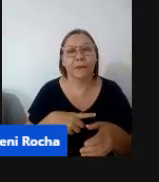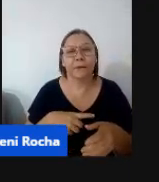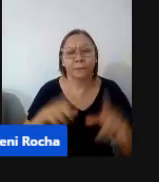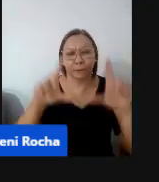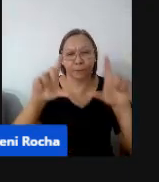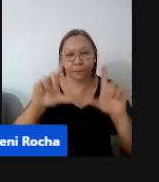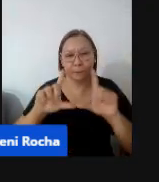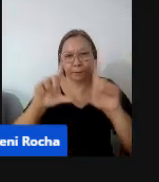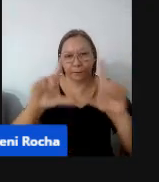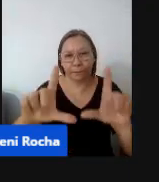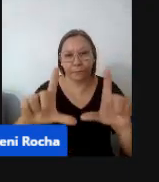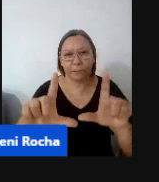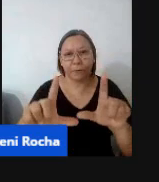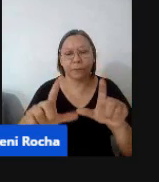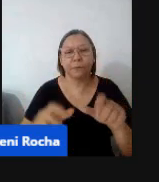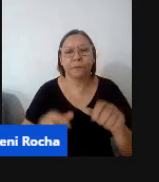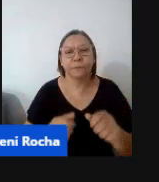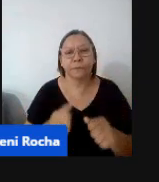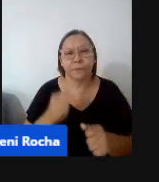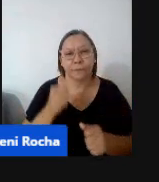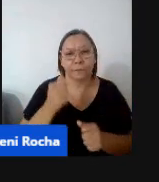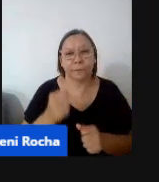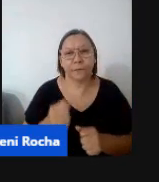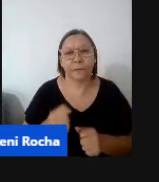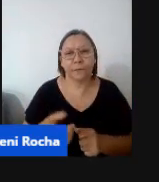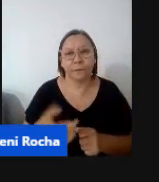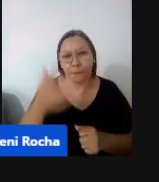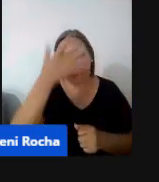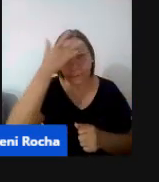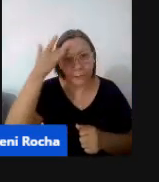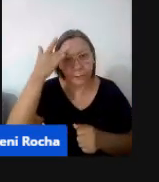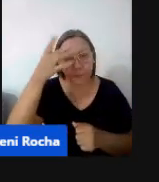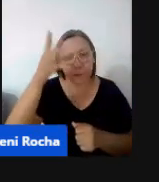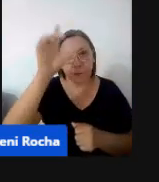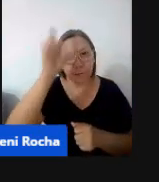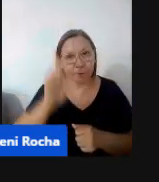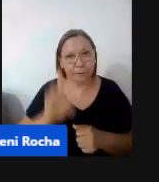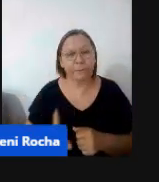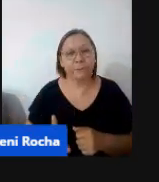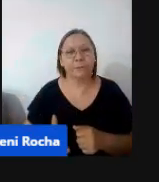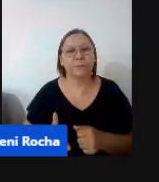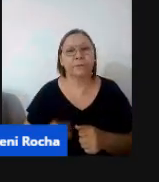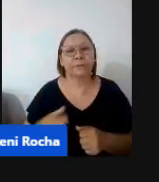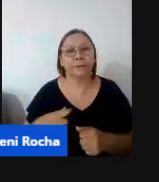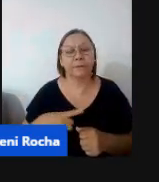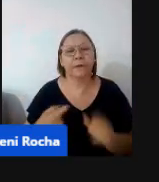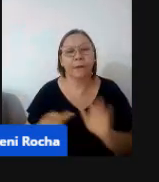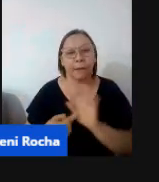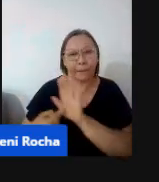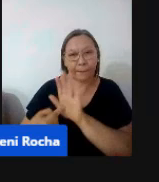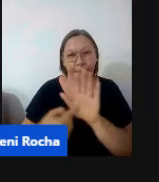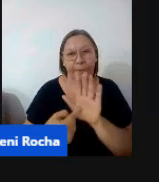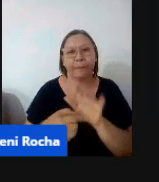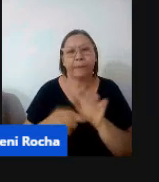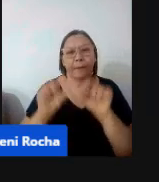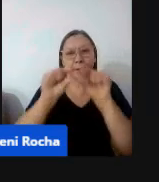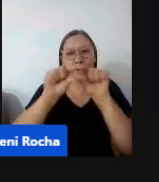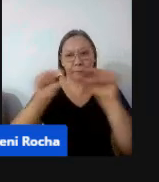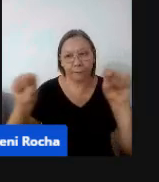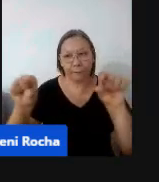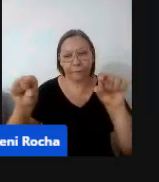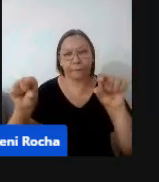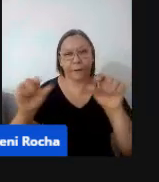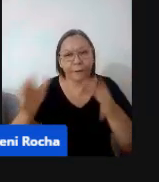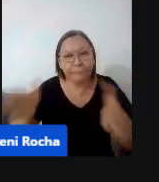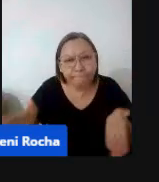atleta que apresenta uma deficiência física e apresenta também uma frase de superação,